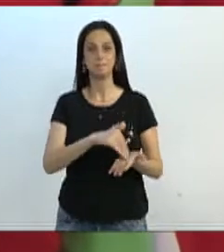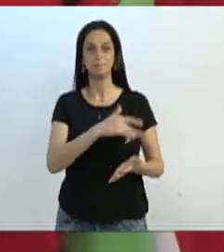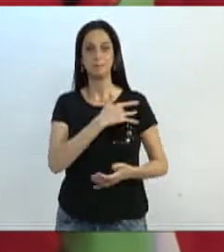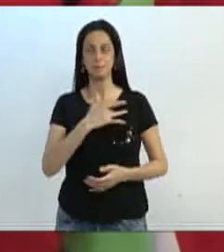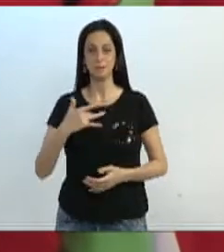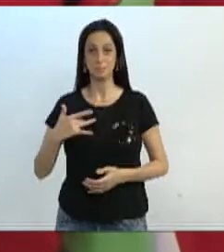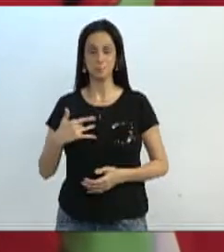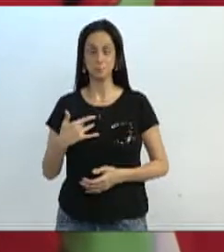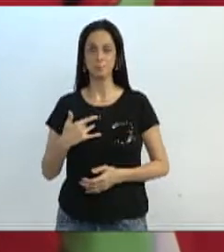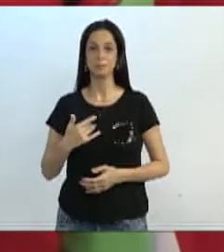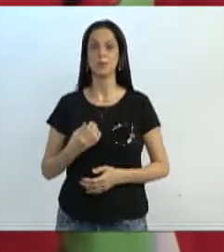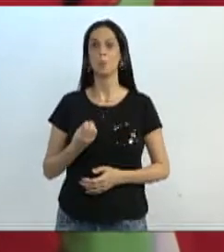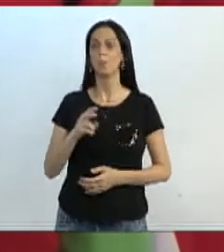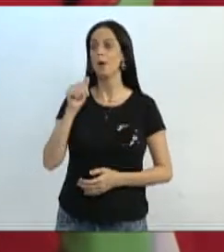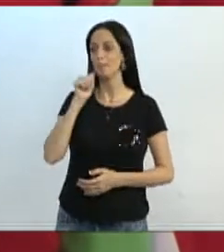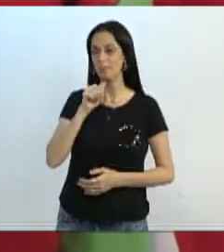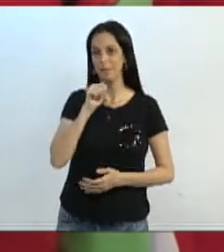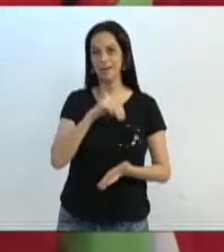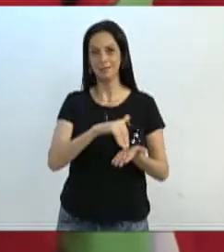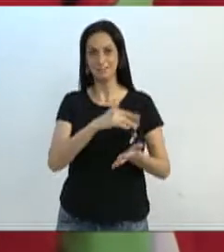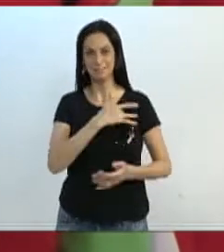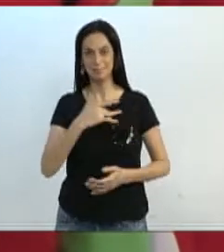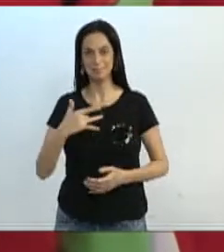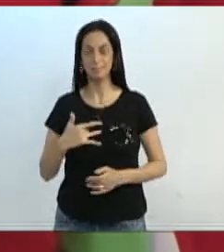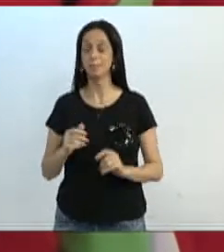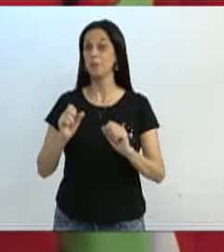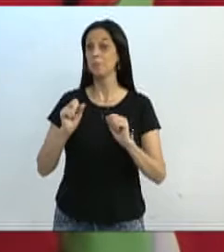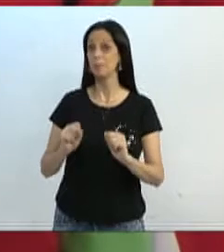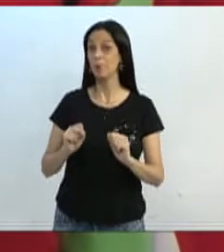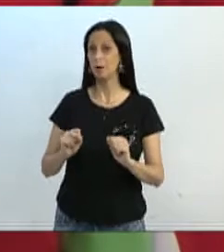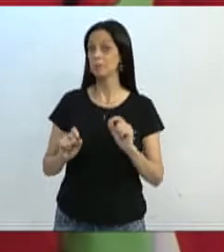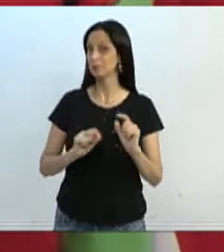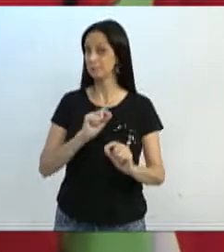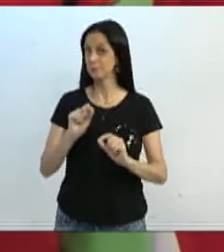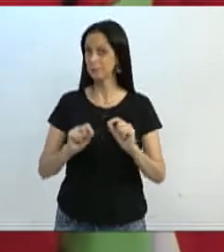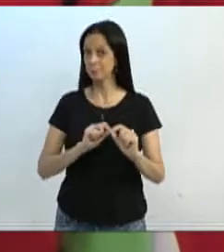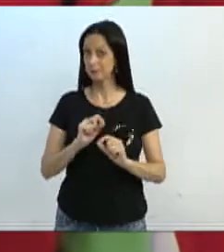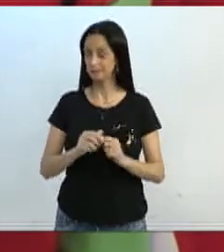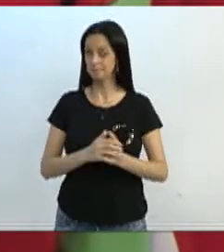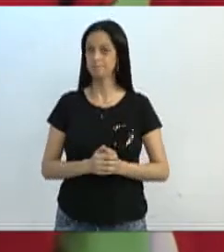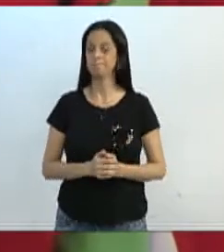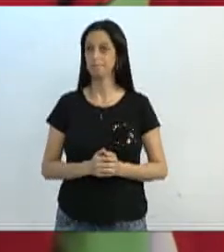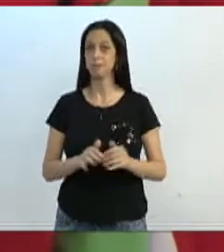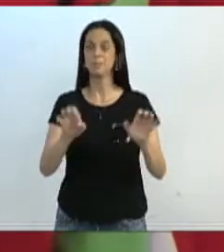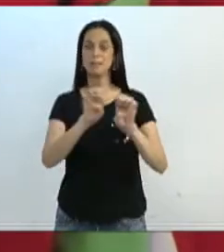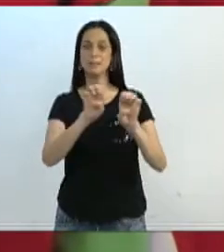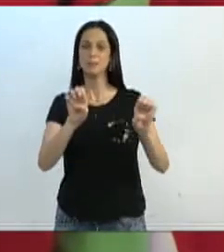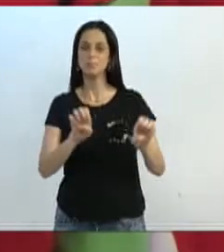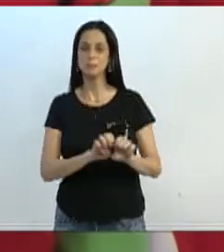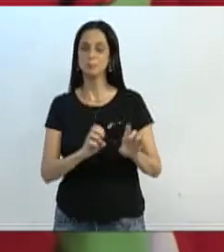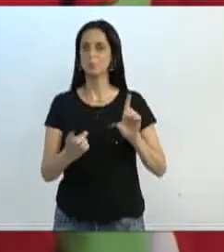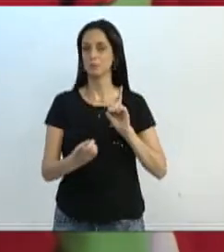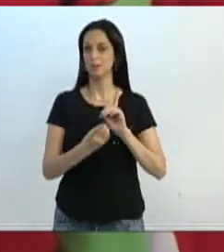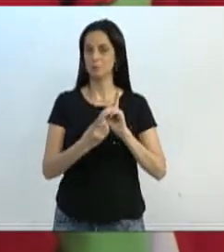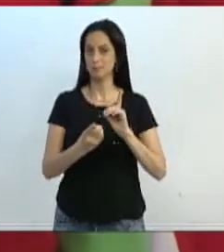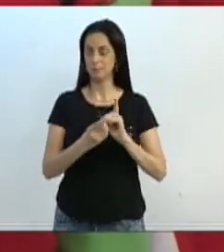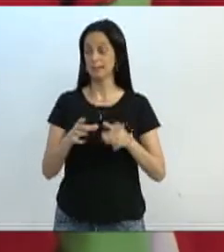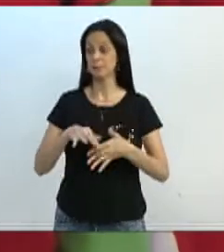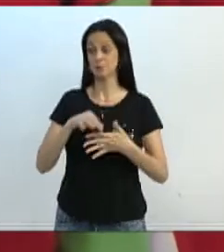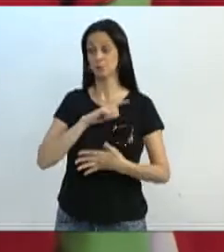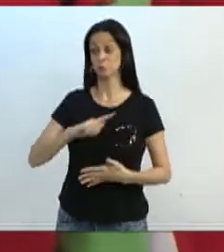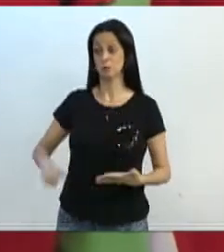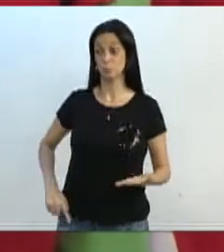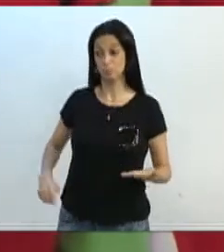de Saúde possa viabilizar uma estrutura de atendimento, líder do governo, para